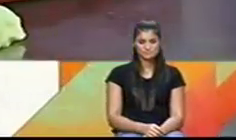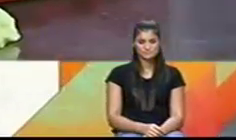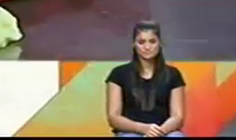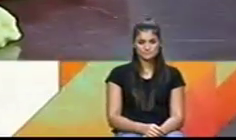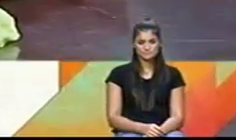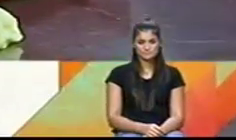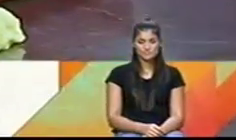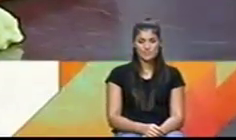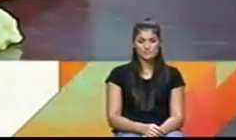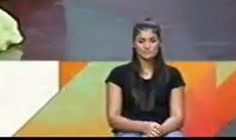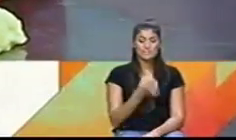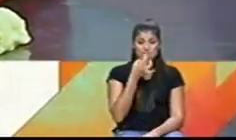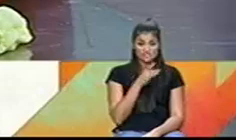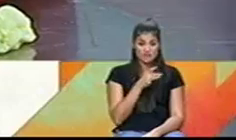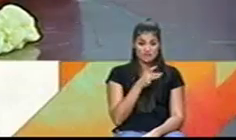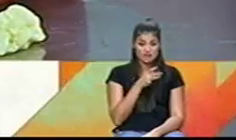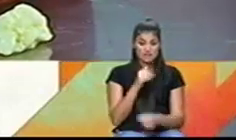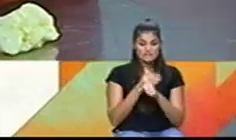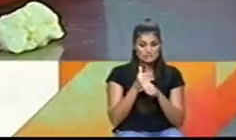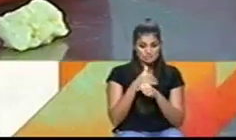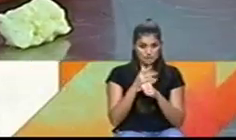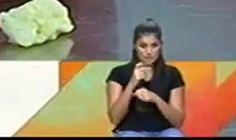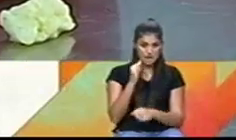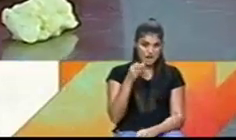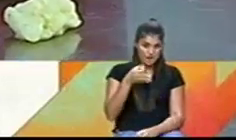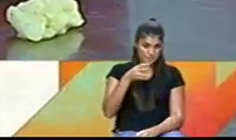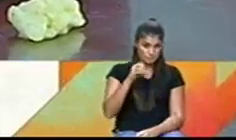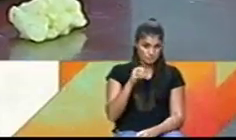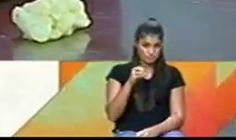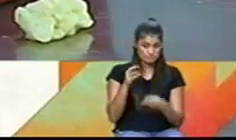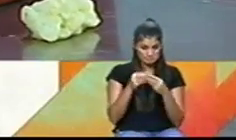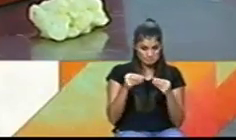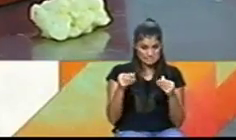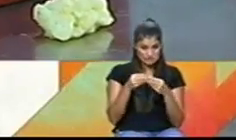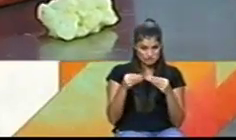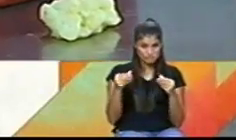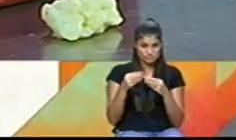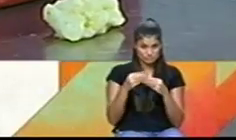Vamos deixar então só que a cebola e o aipo fiquem mais macios.